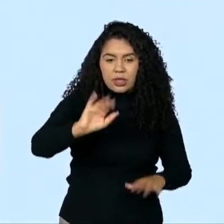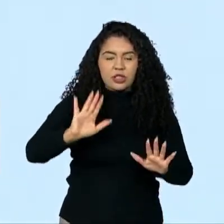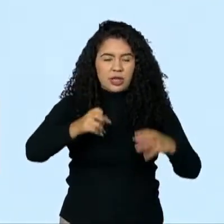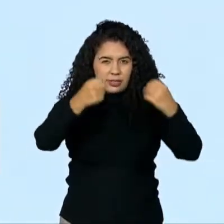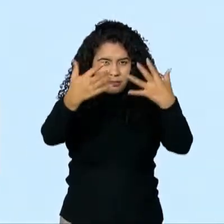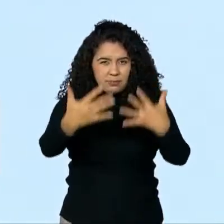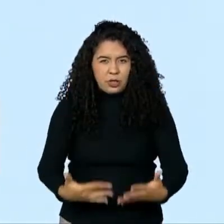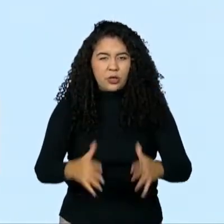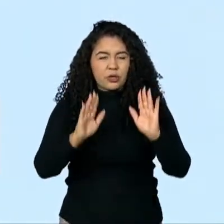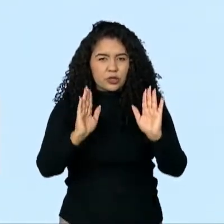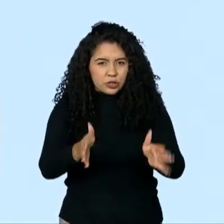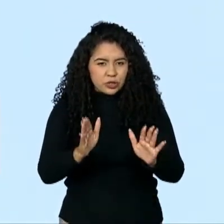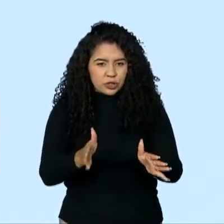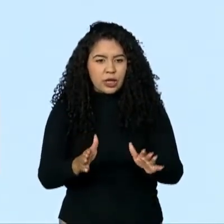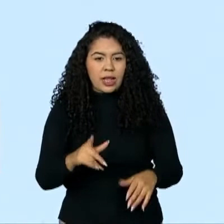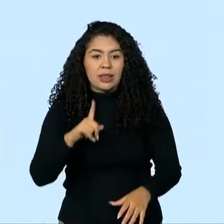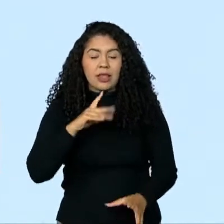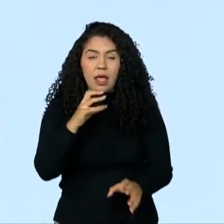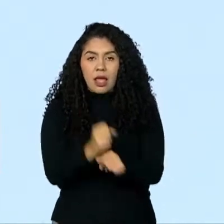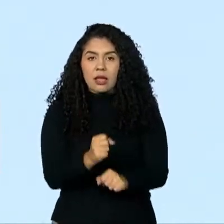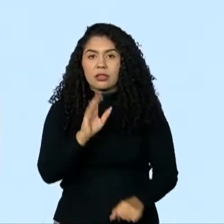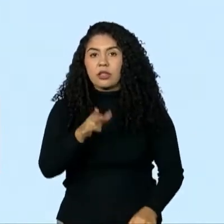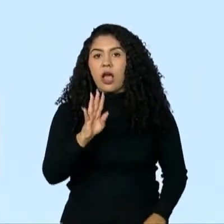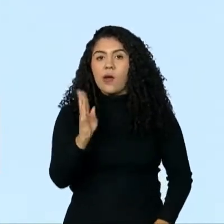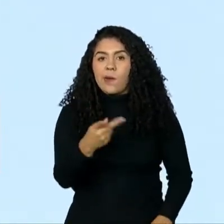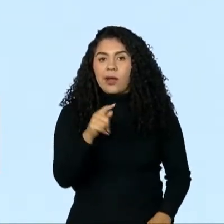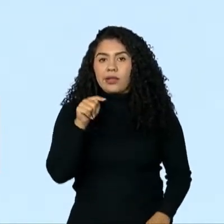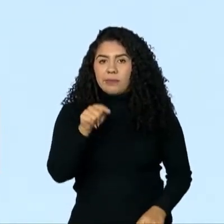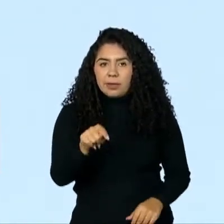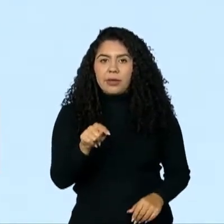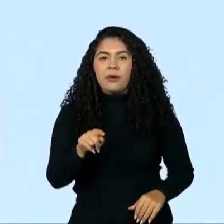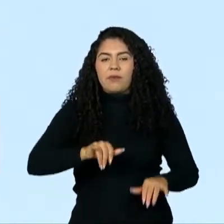da transmissão, já fez mais de 4 mil apresentações.